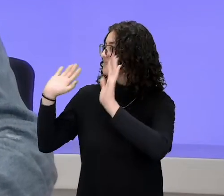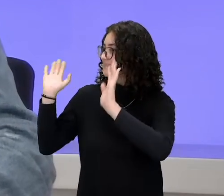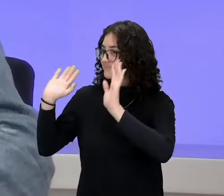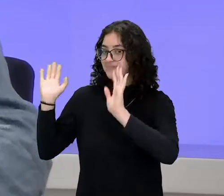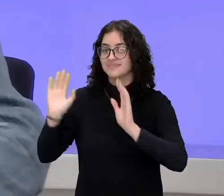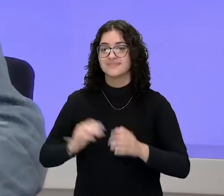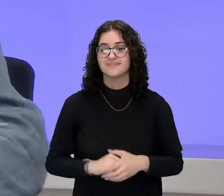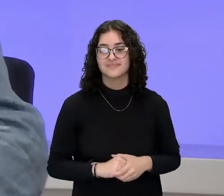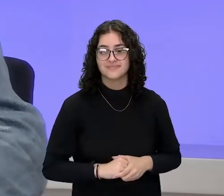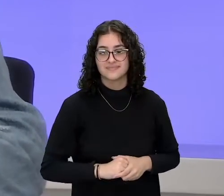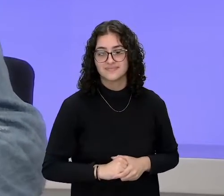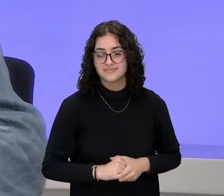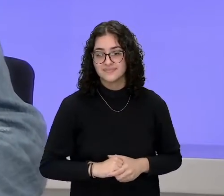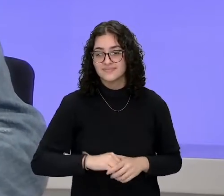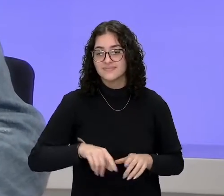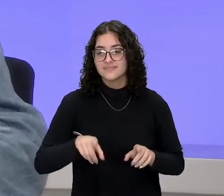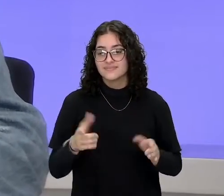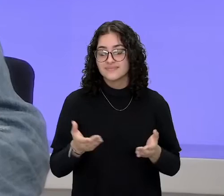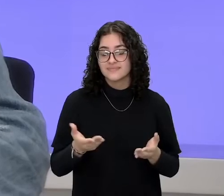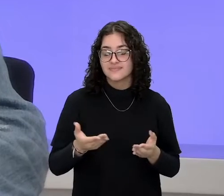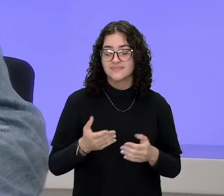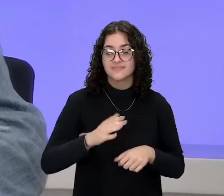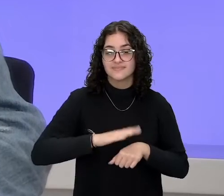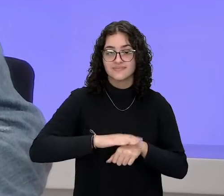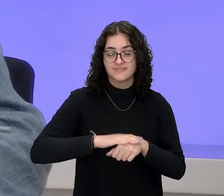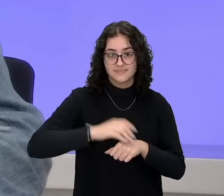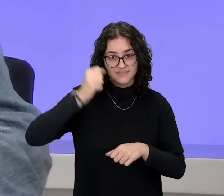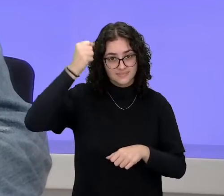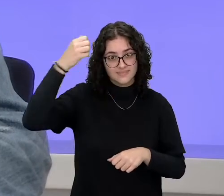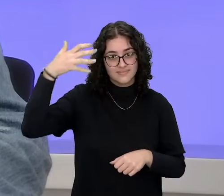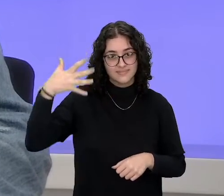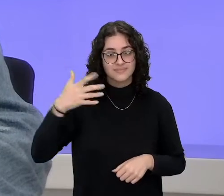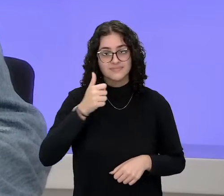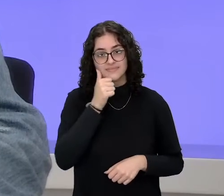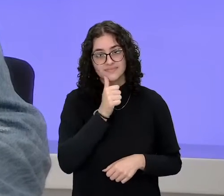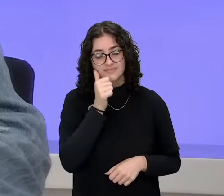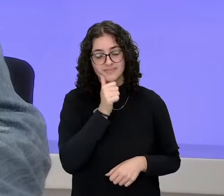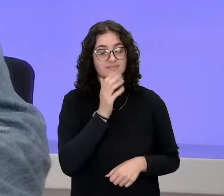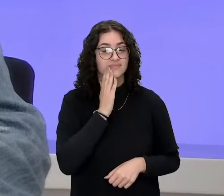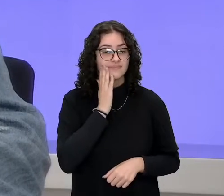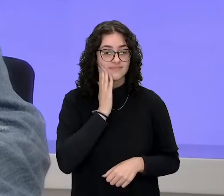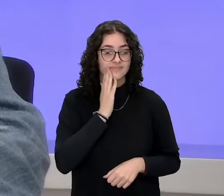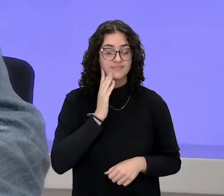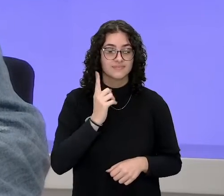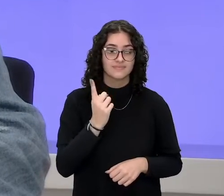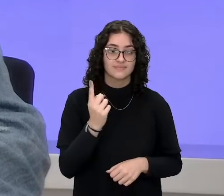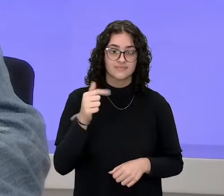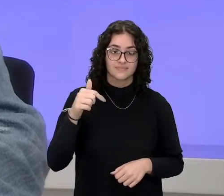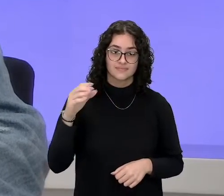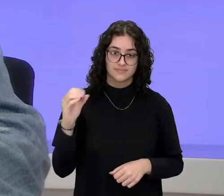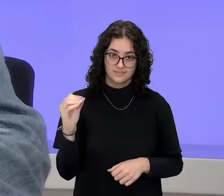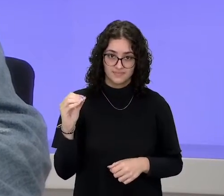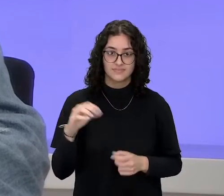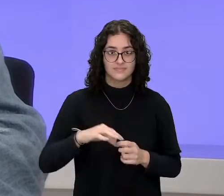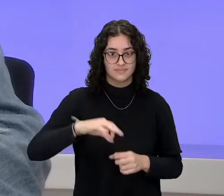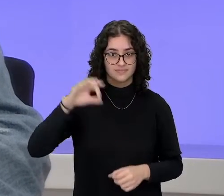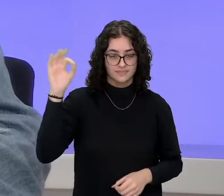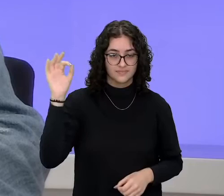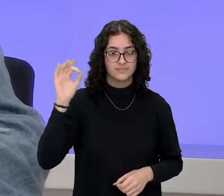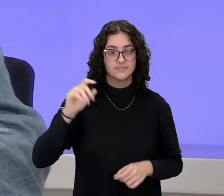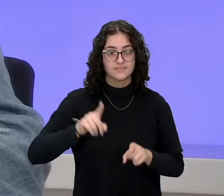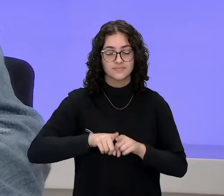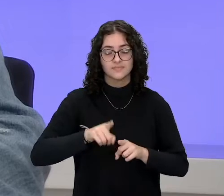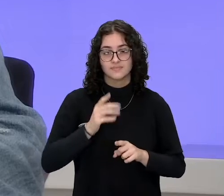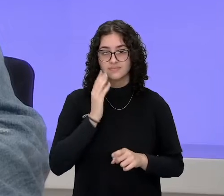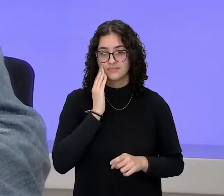tudo bem? E vou fazer minha autodescrição. Sou uma mulher de pele parda, de 1,60 m de altura,